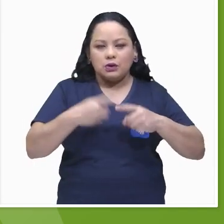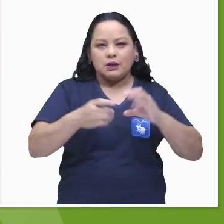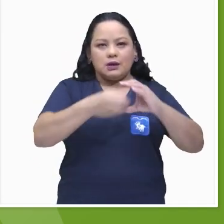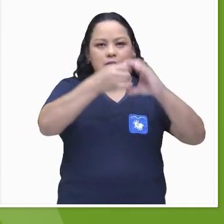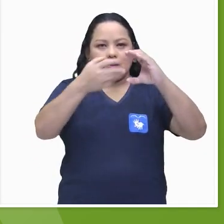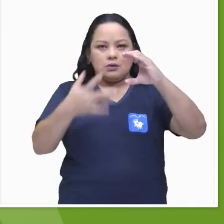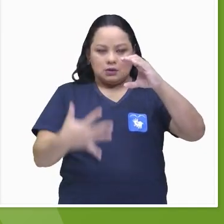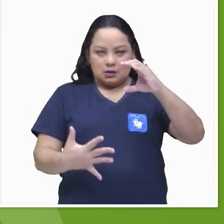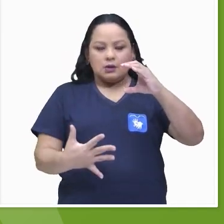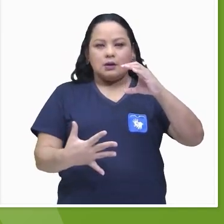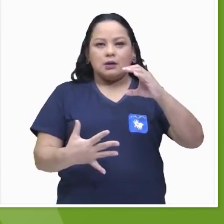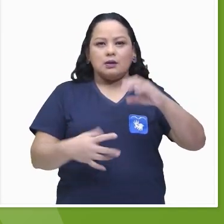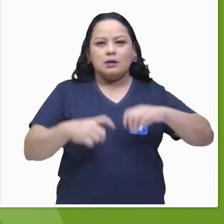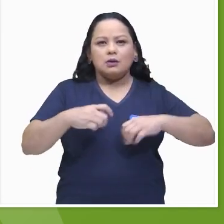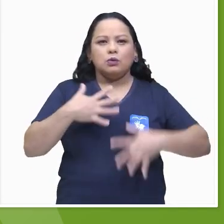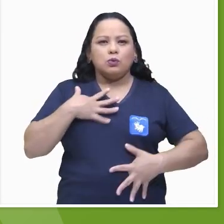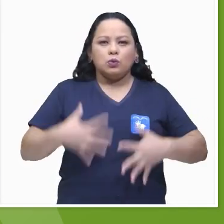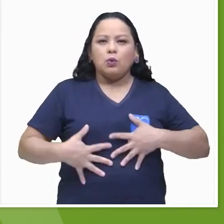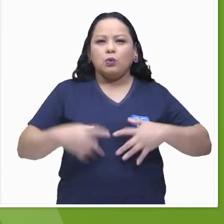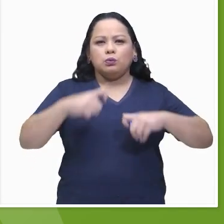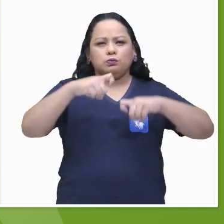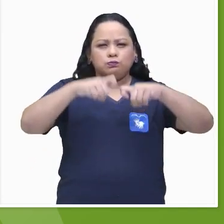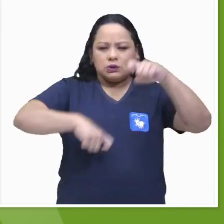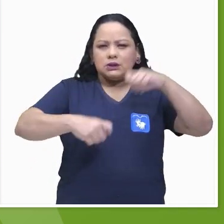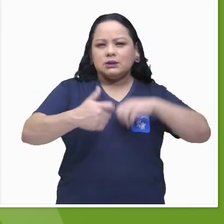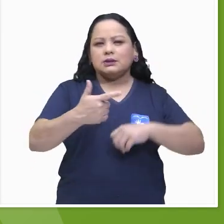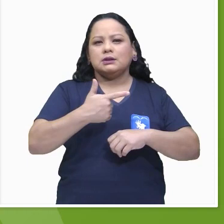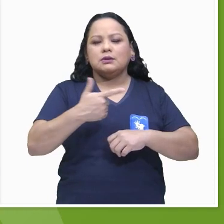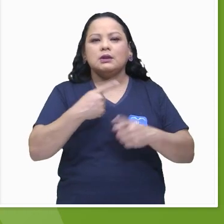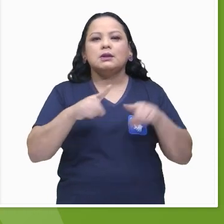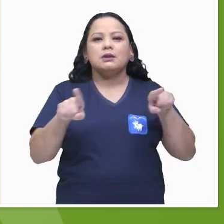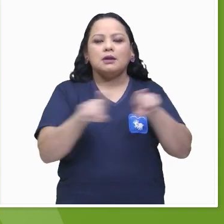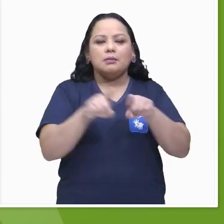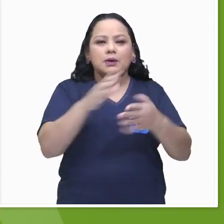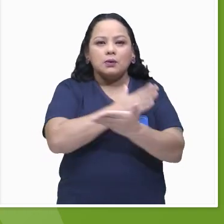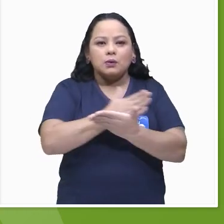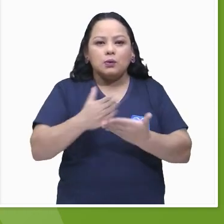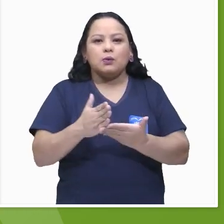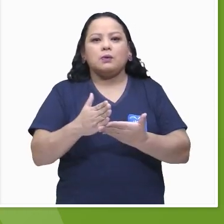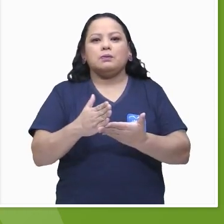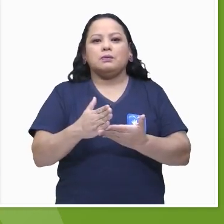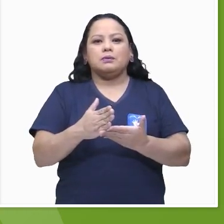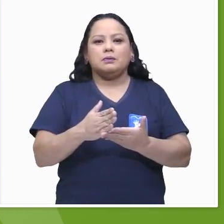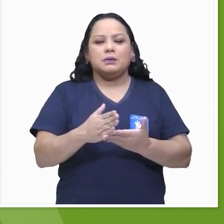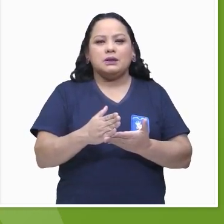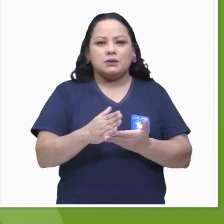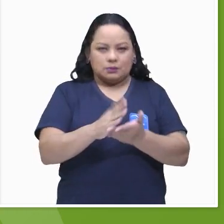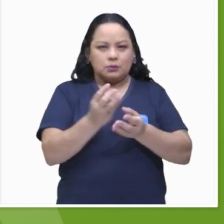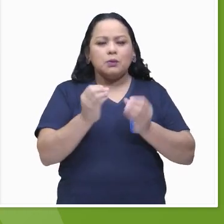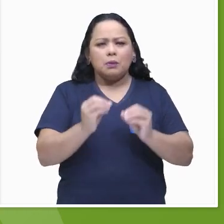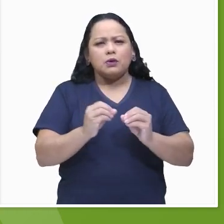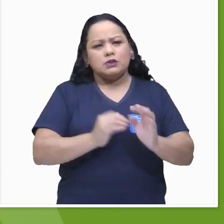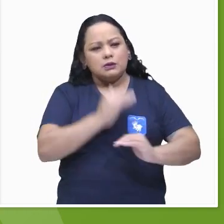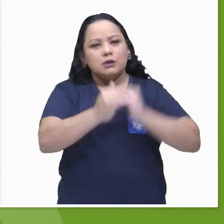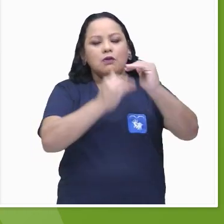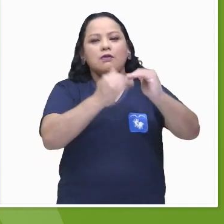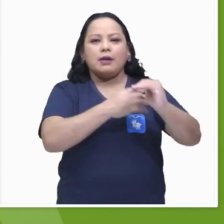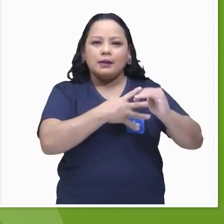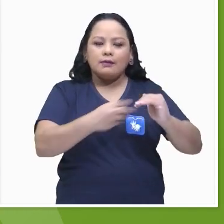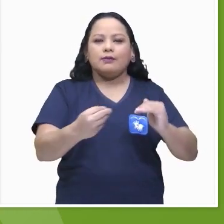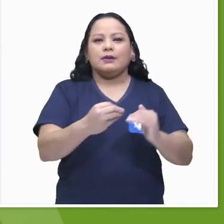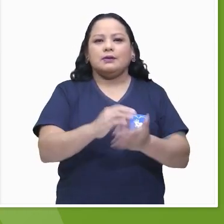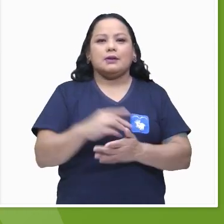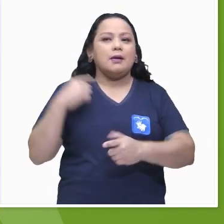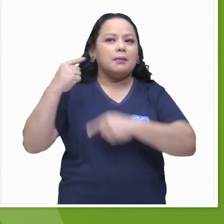caracteres sexuais secundários e início da fase reprodutiva, tá? Então esses